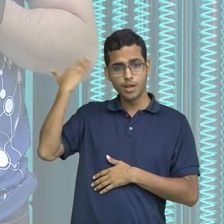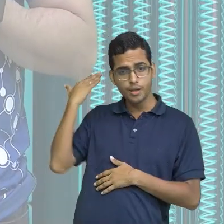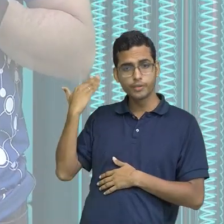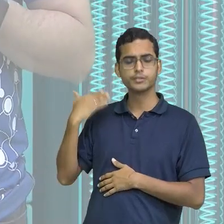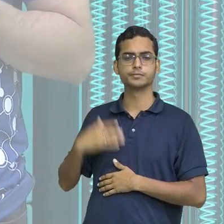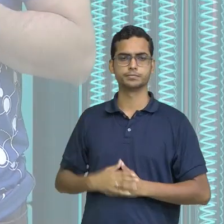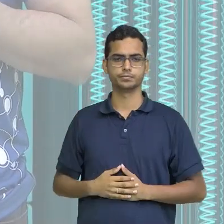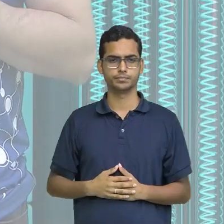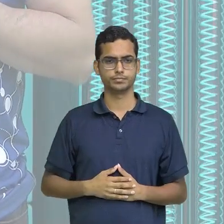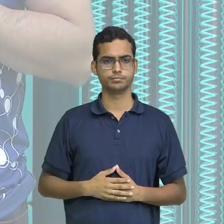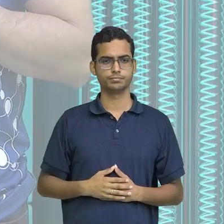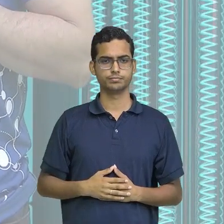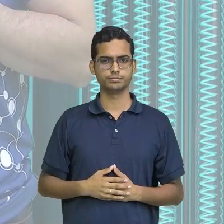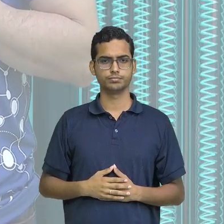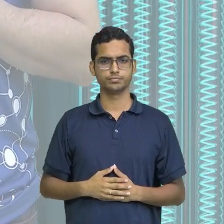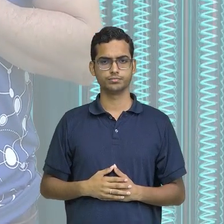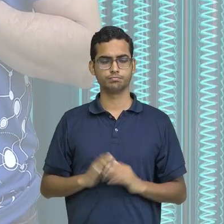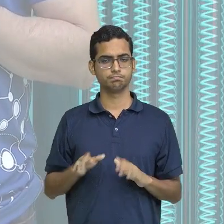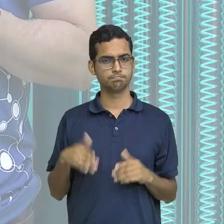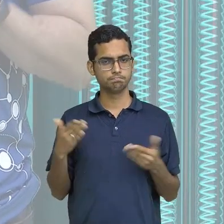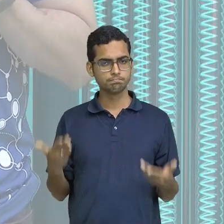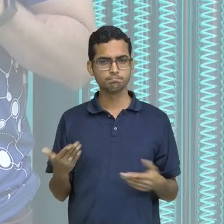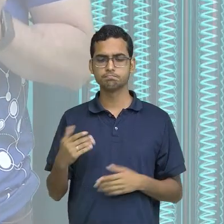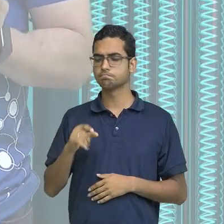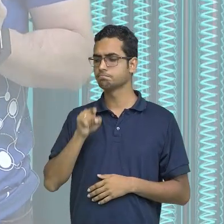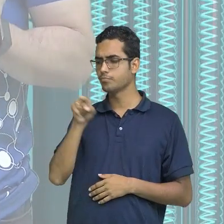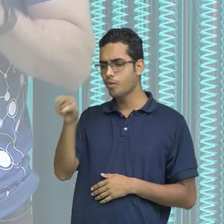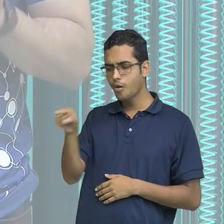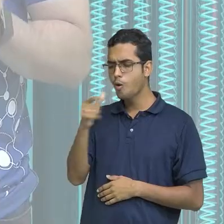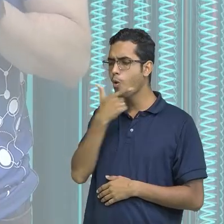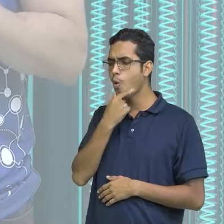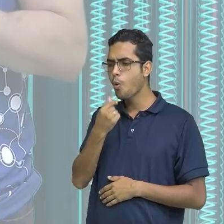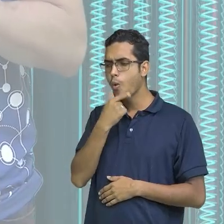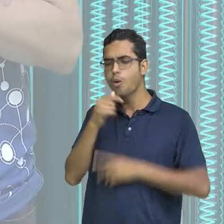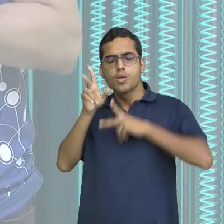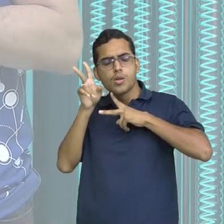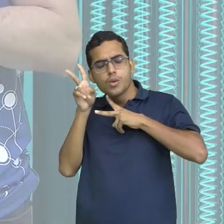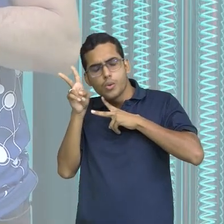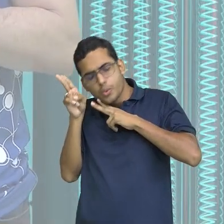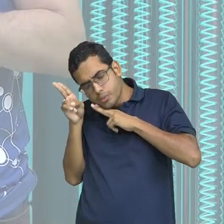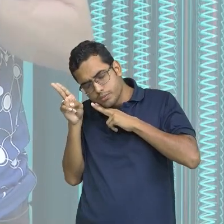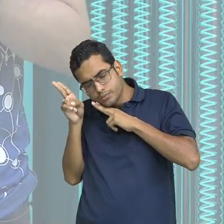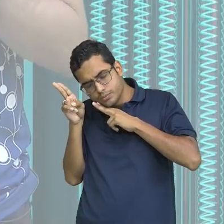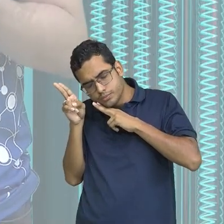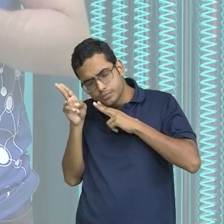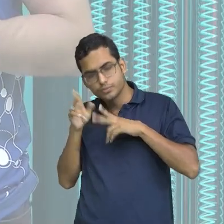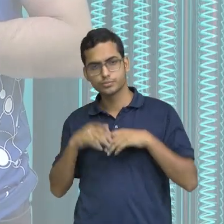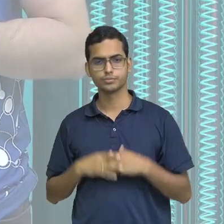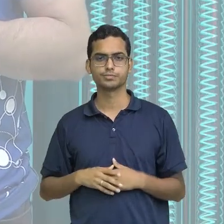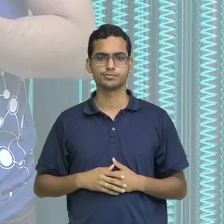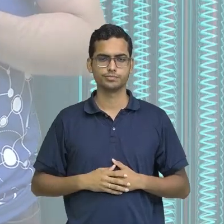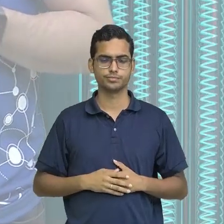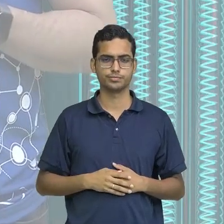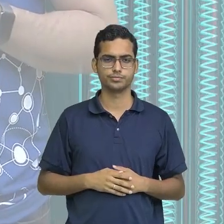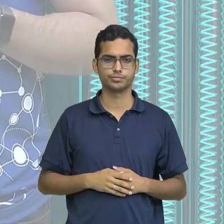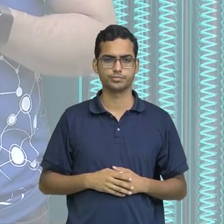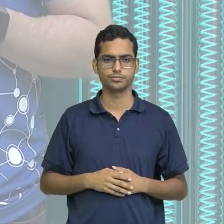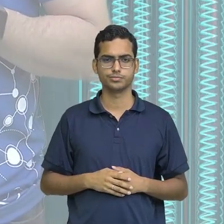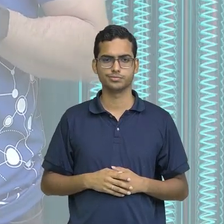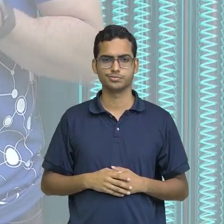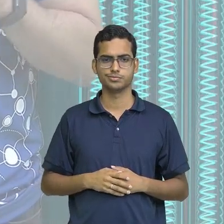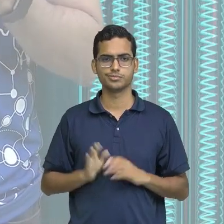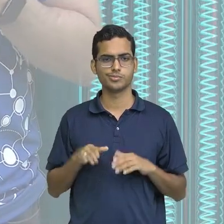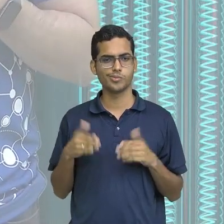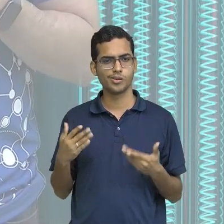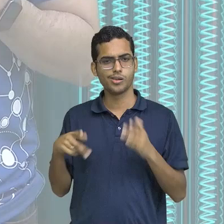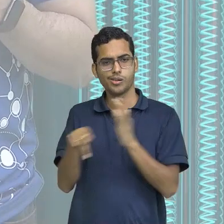só. Enquanto ele estava dormindo, while he was sleeping, enquanto ele estava dormindo, I made a